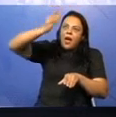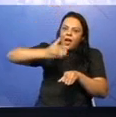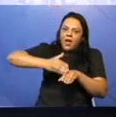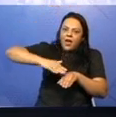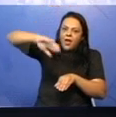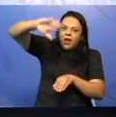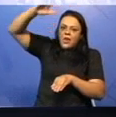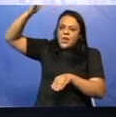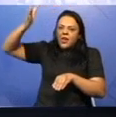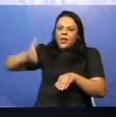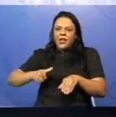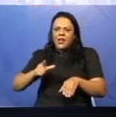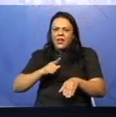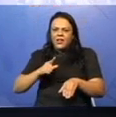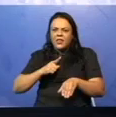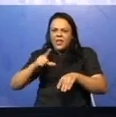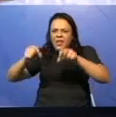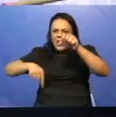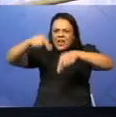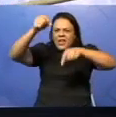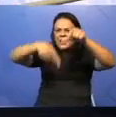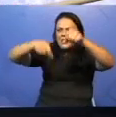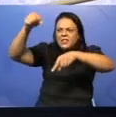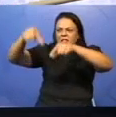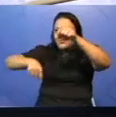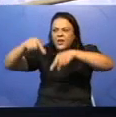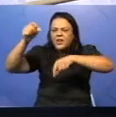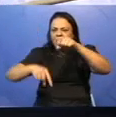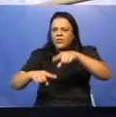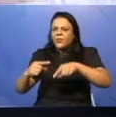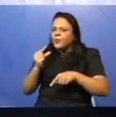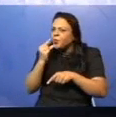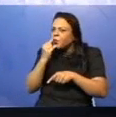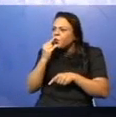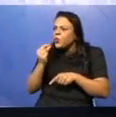ele tinha esse bico mais apto para poder cortar,